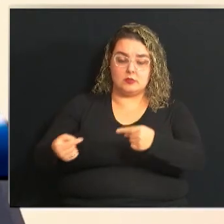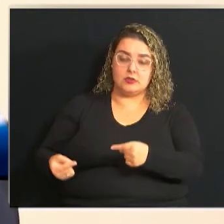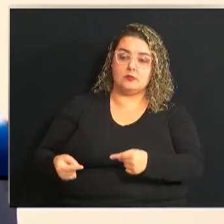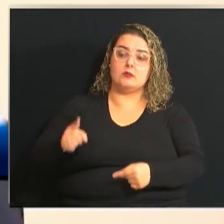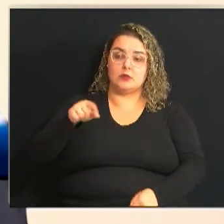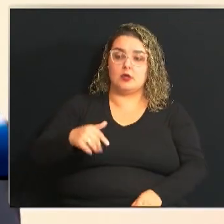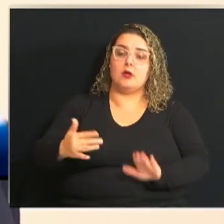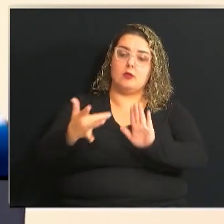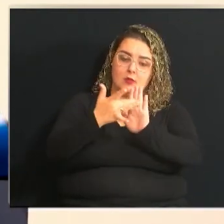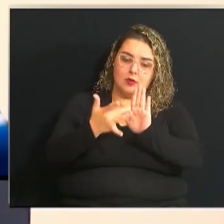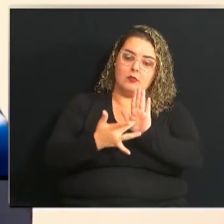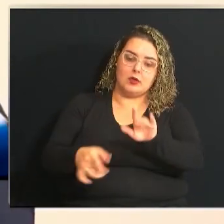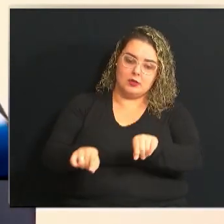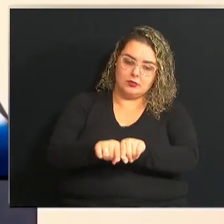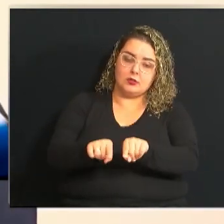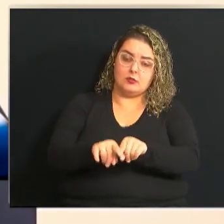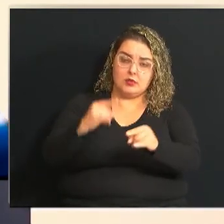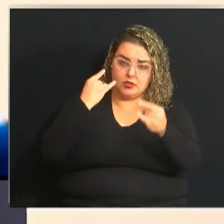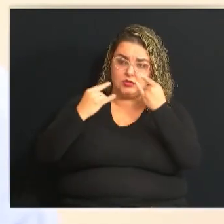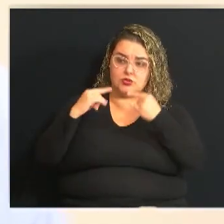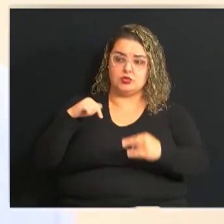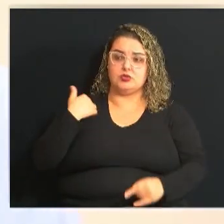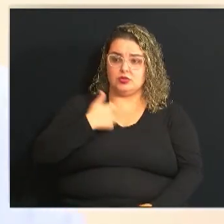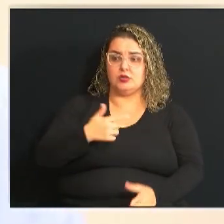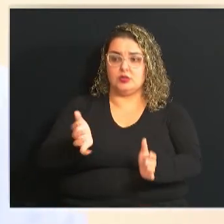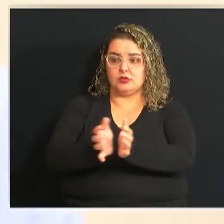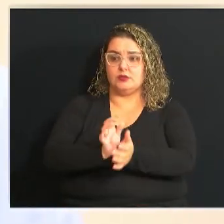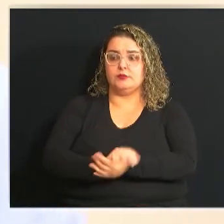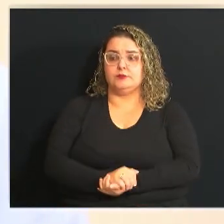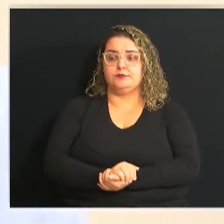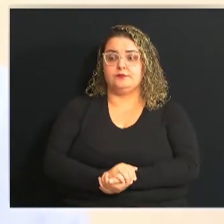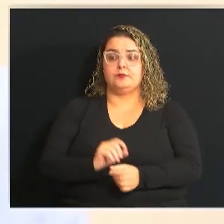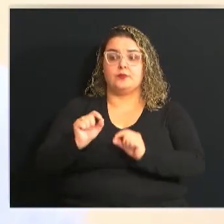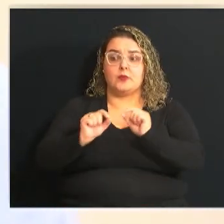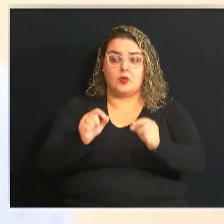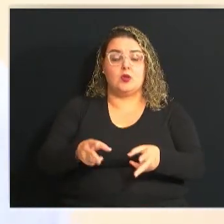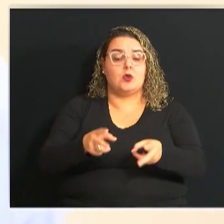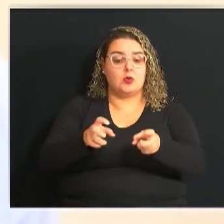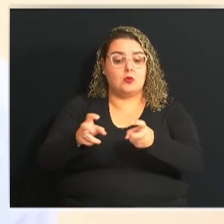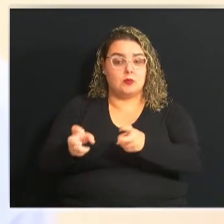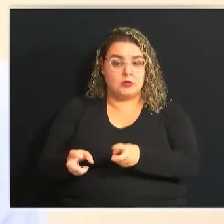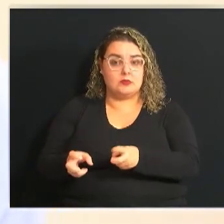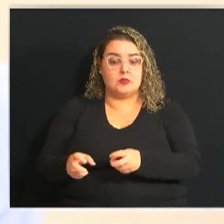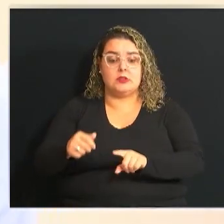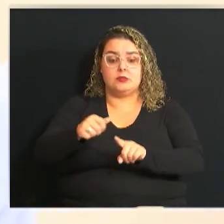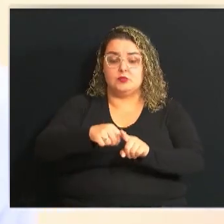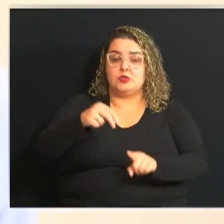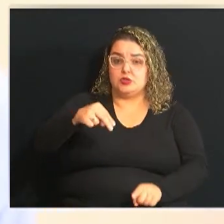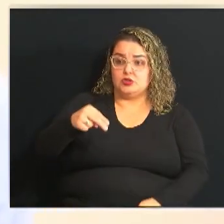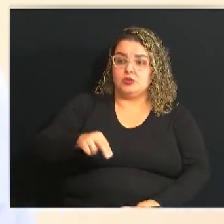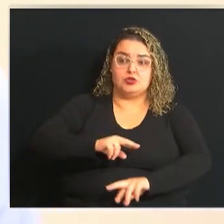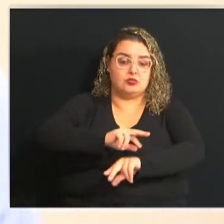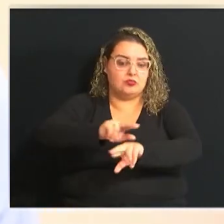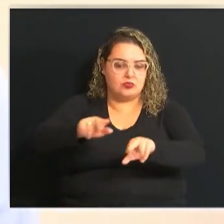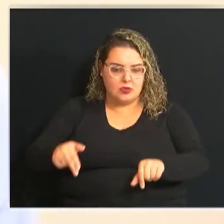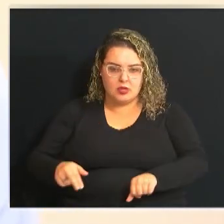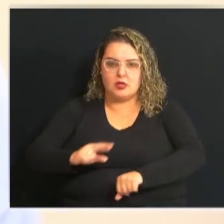transversal, que passa tanto pela minha, né, comissão, pela comissão que eu presido, também pela comissão que a vereadora